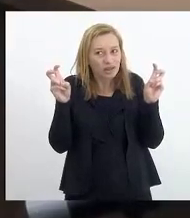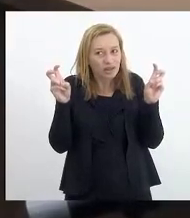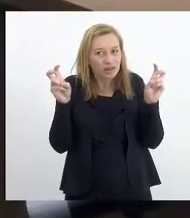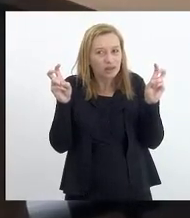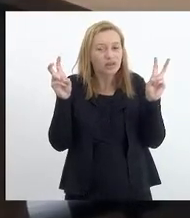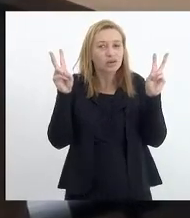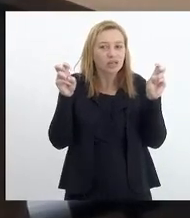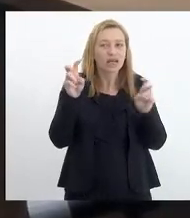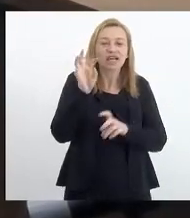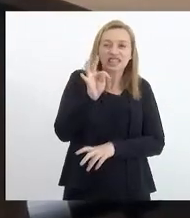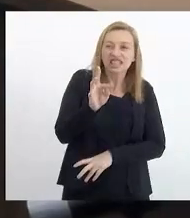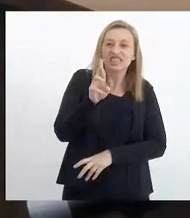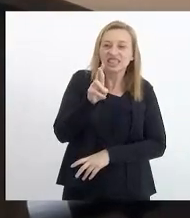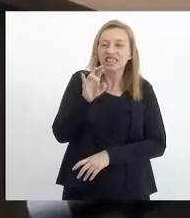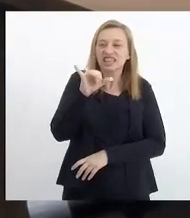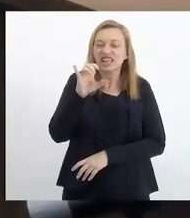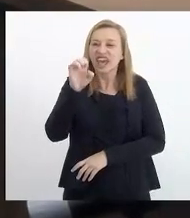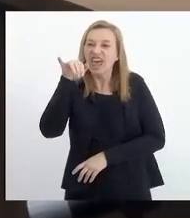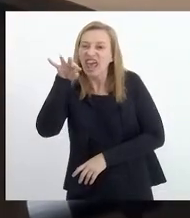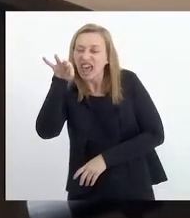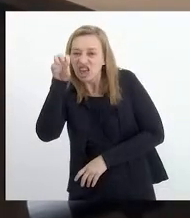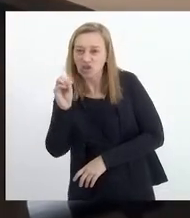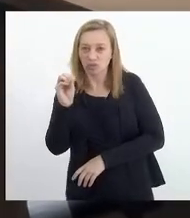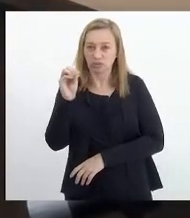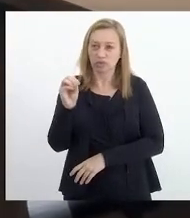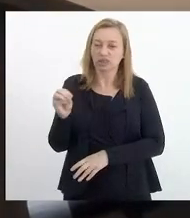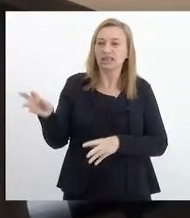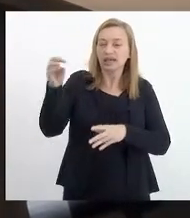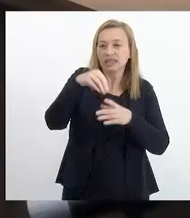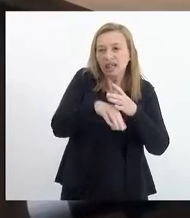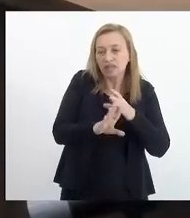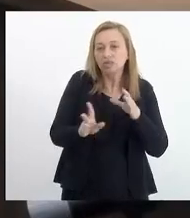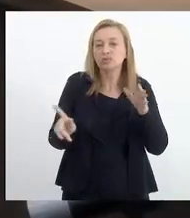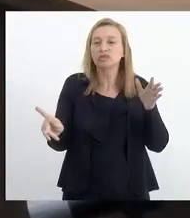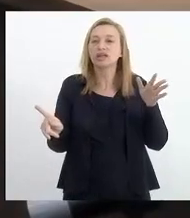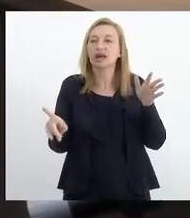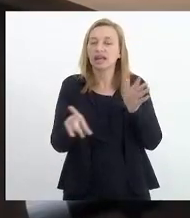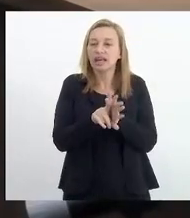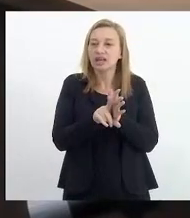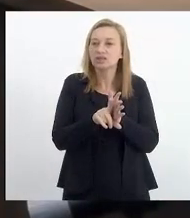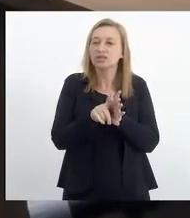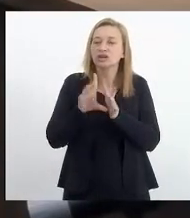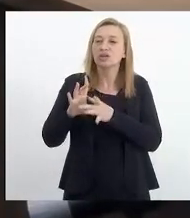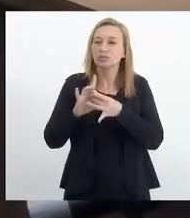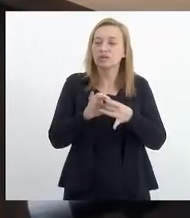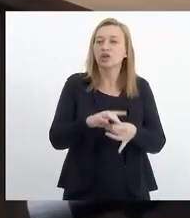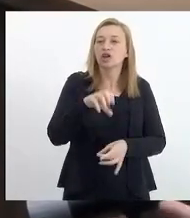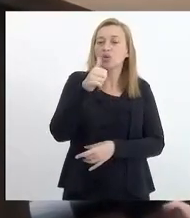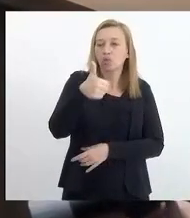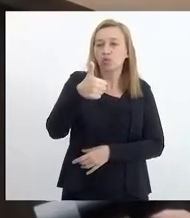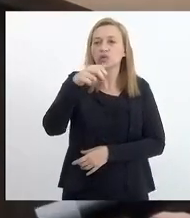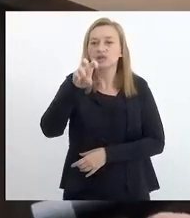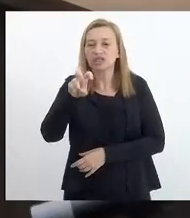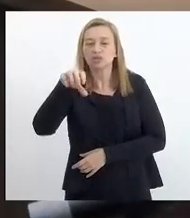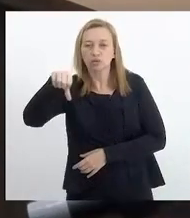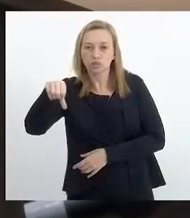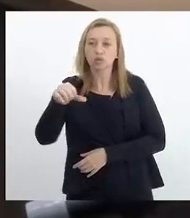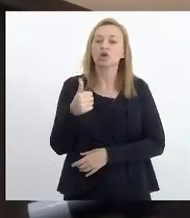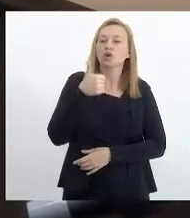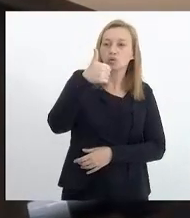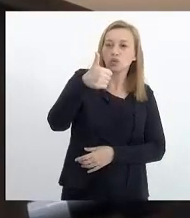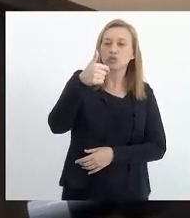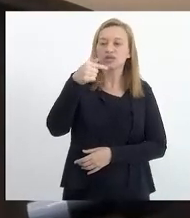O tema é triênio, que está respaldado nas leis complementares. 159,